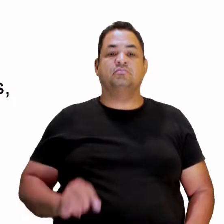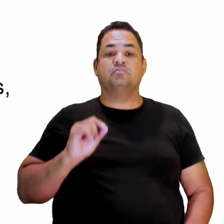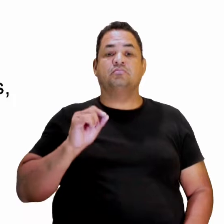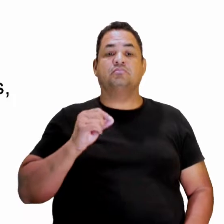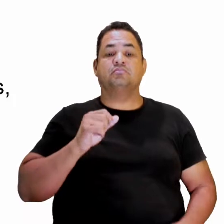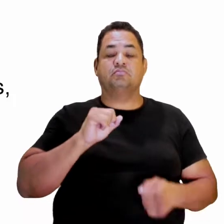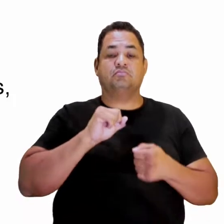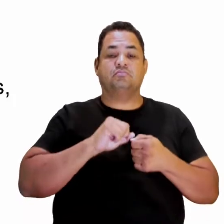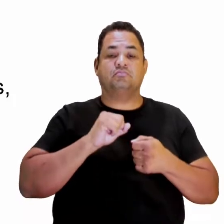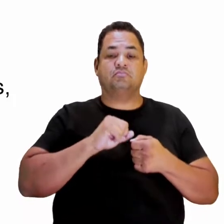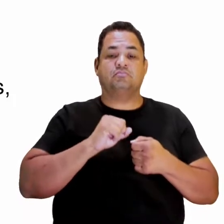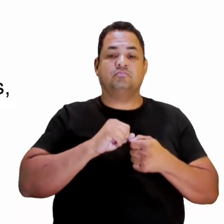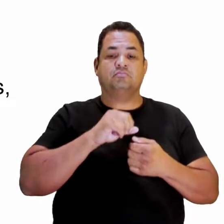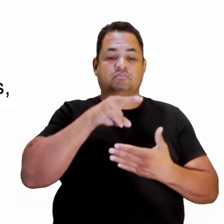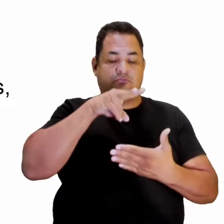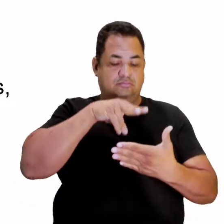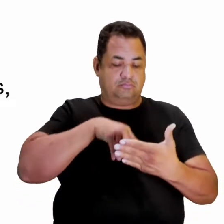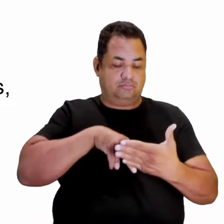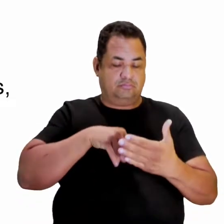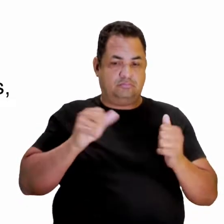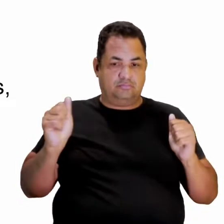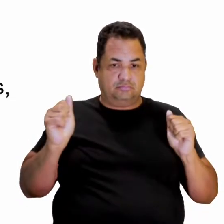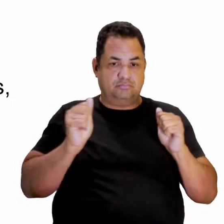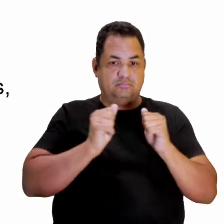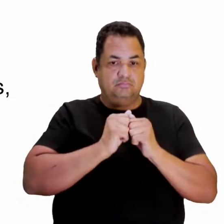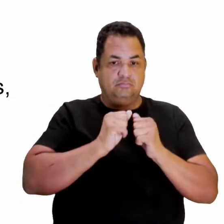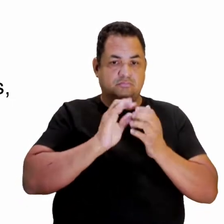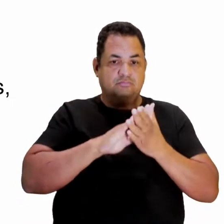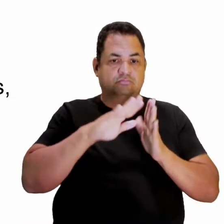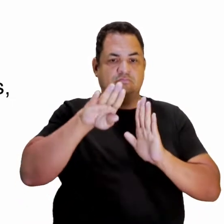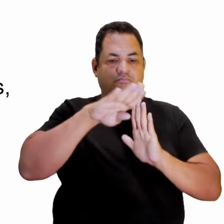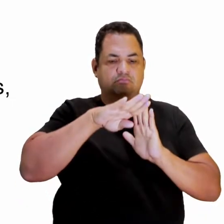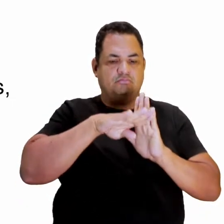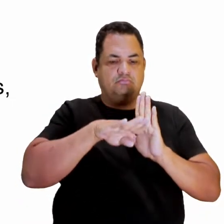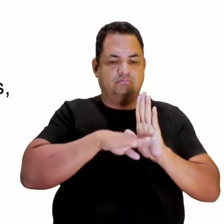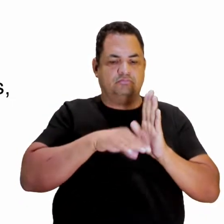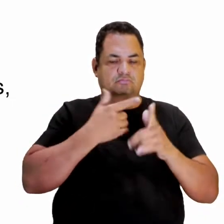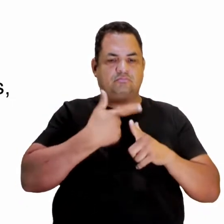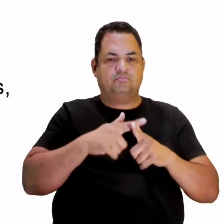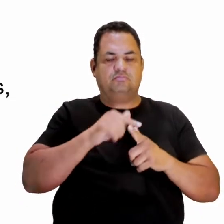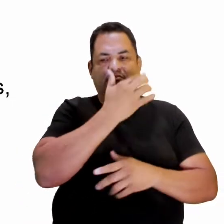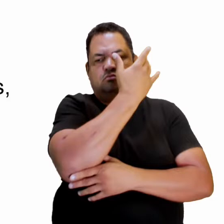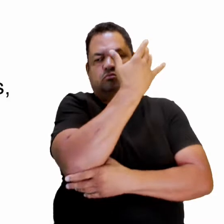você vai fazer? A gente vai ler juntos aí a lista de problemas do meio ambiente.